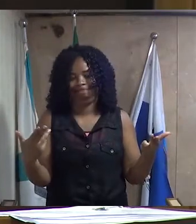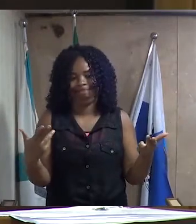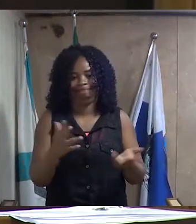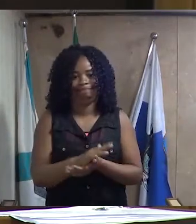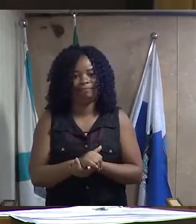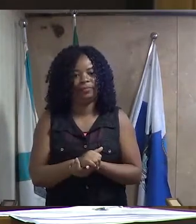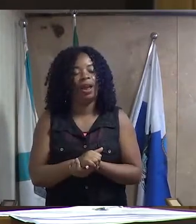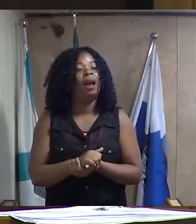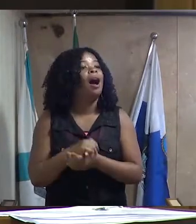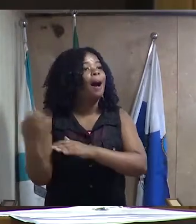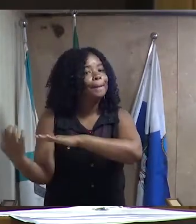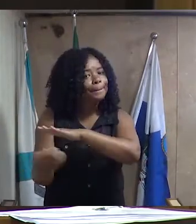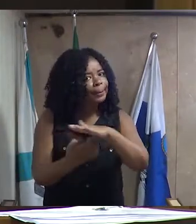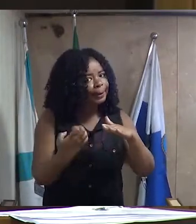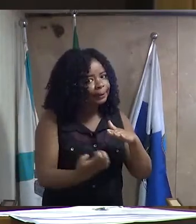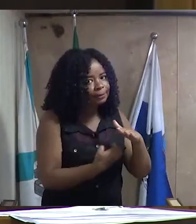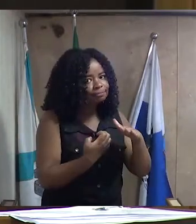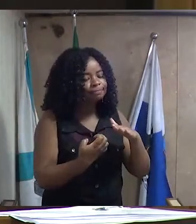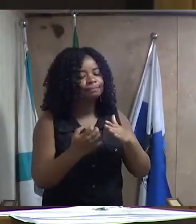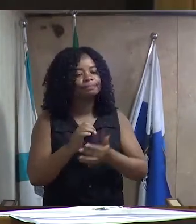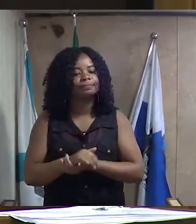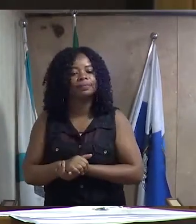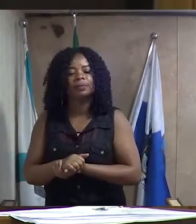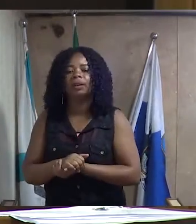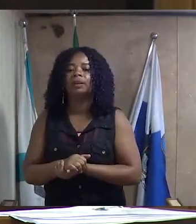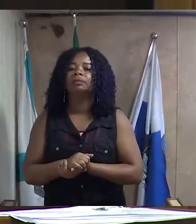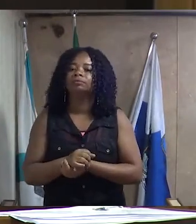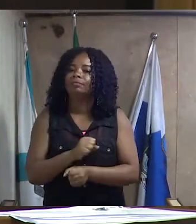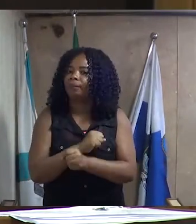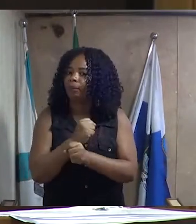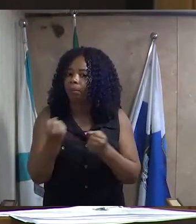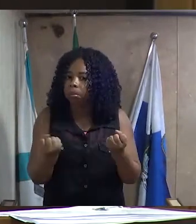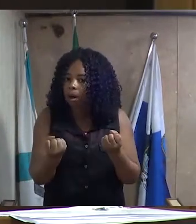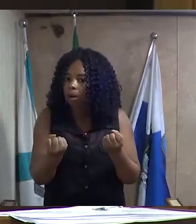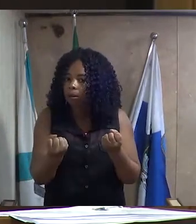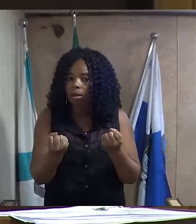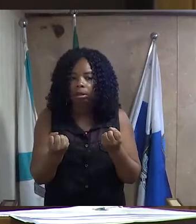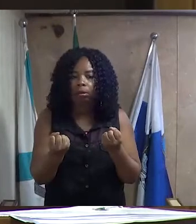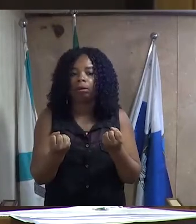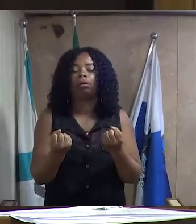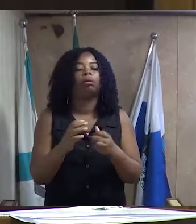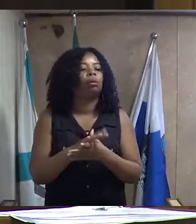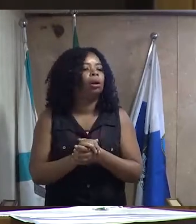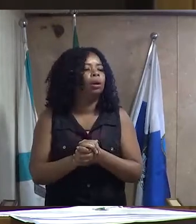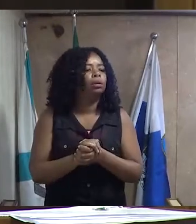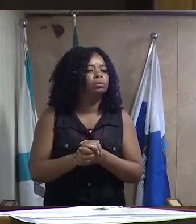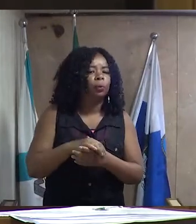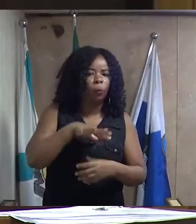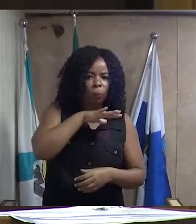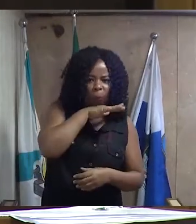E as empresas que quebraram, as empresas de